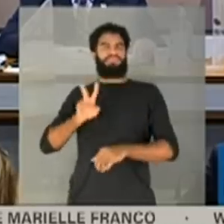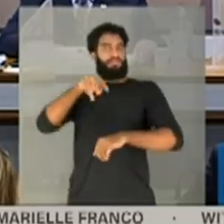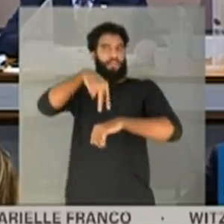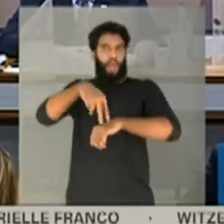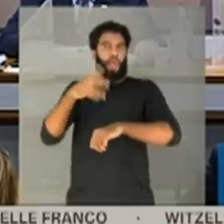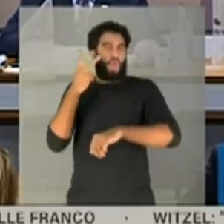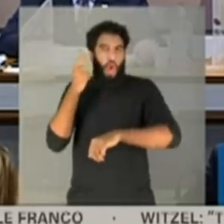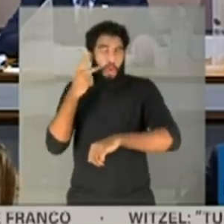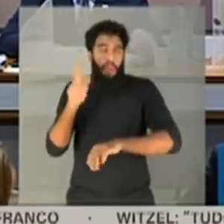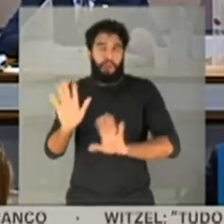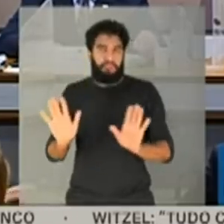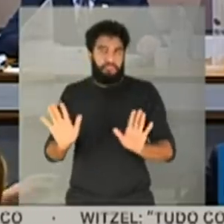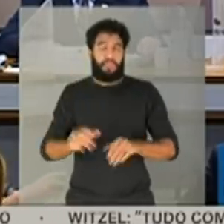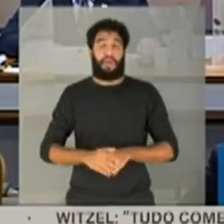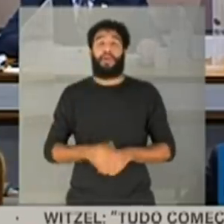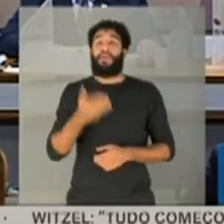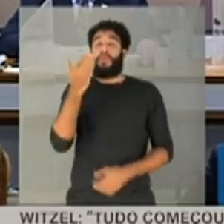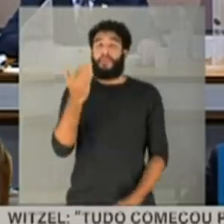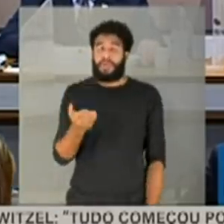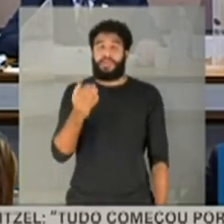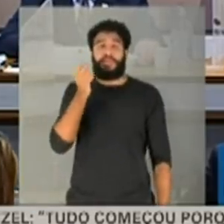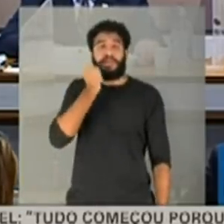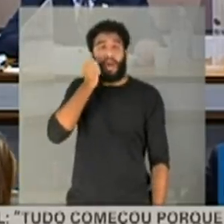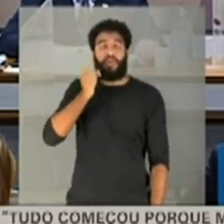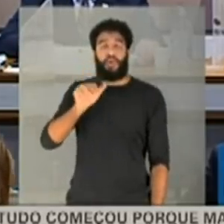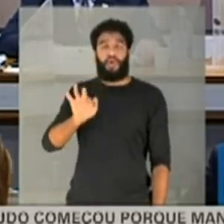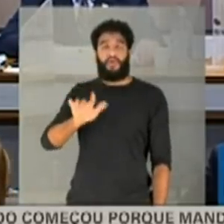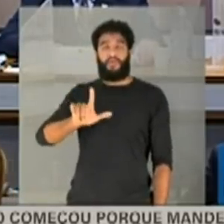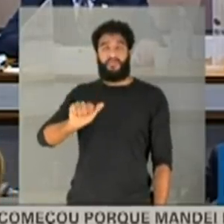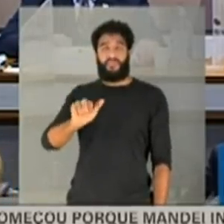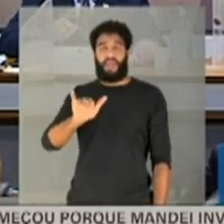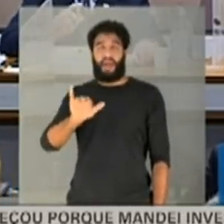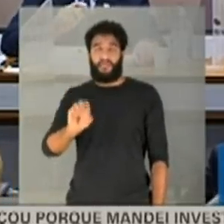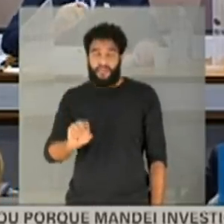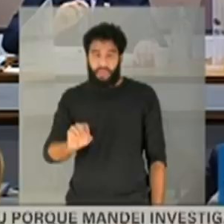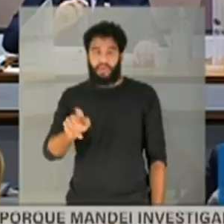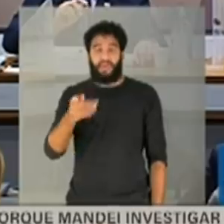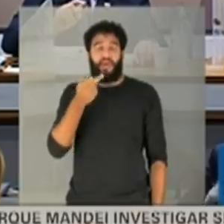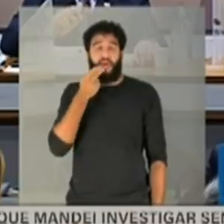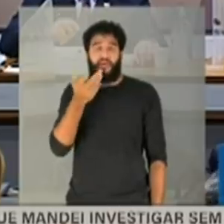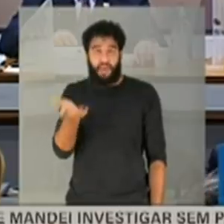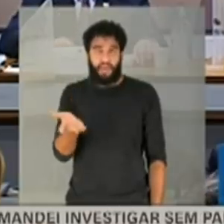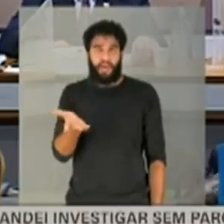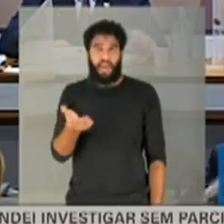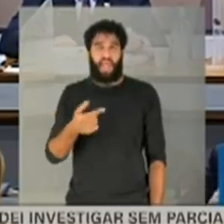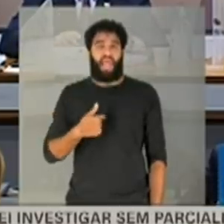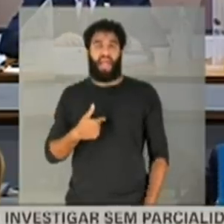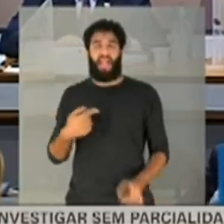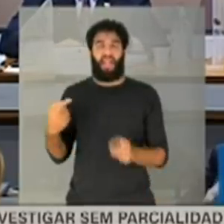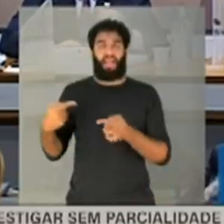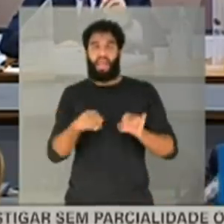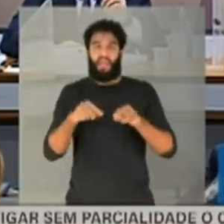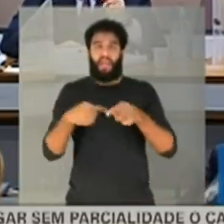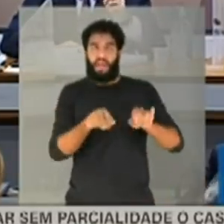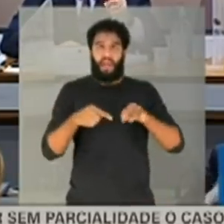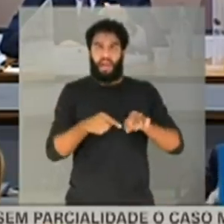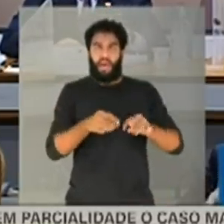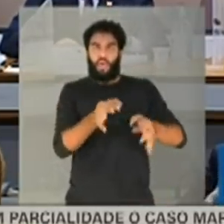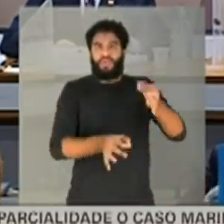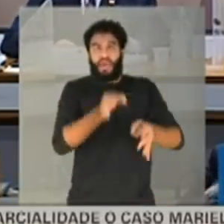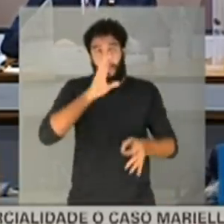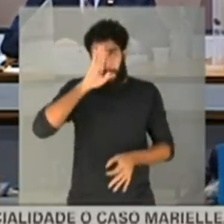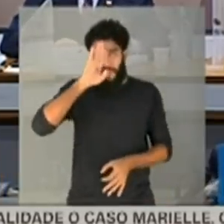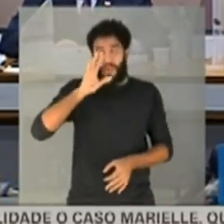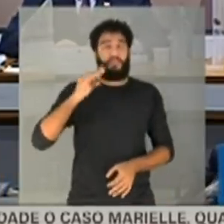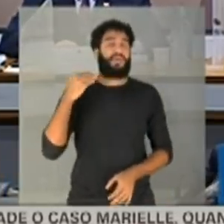Flávio Bolsonaro, Vossa Excelência é contumaz em dar declarações atacando o Poder Judiciário, especialmente o